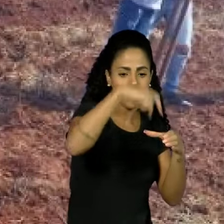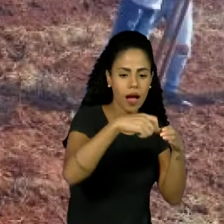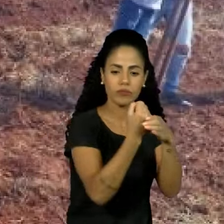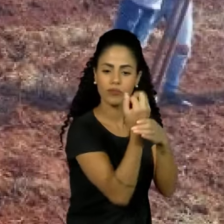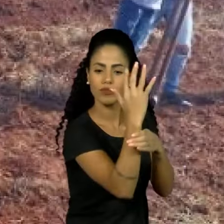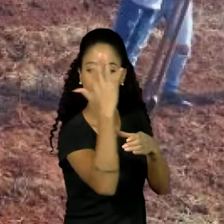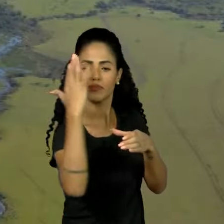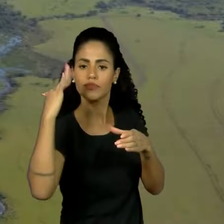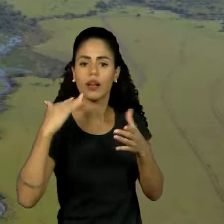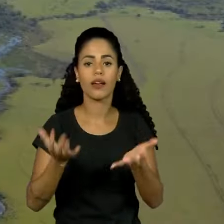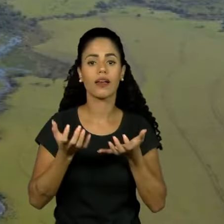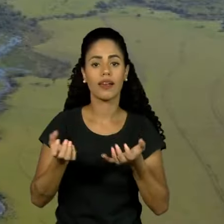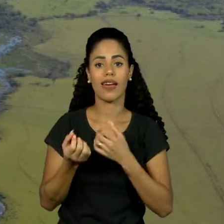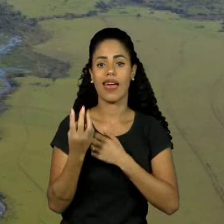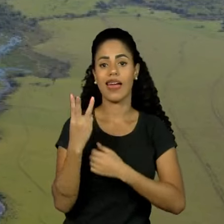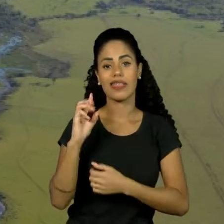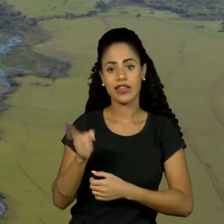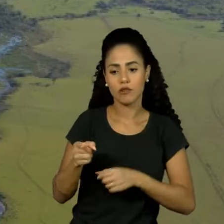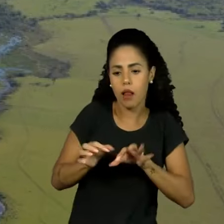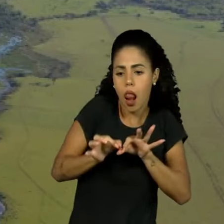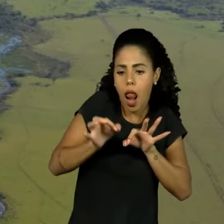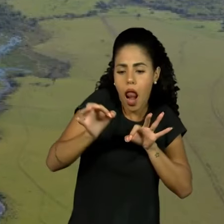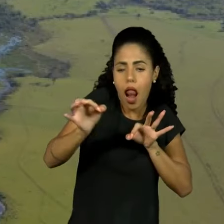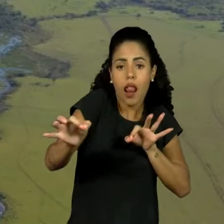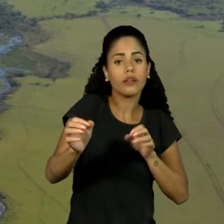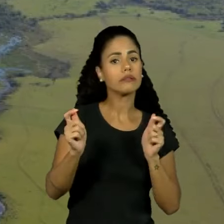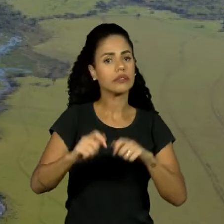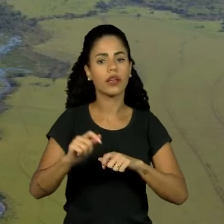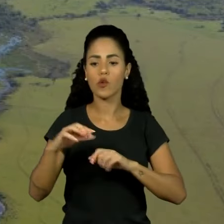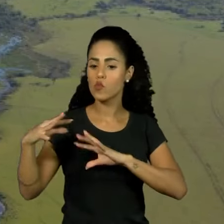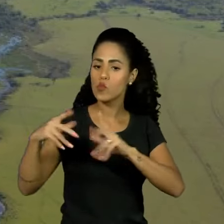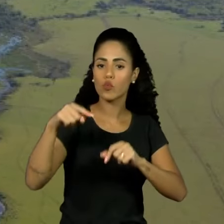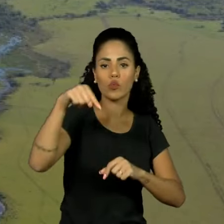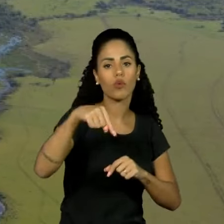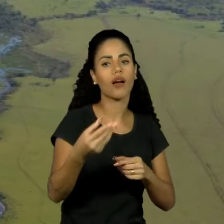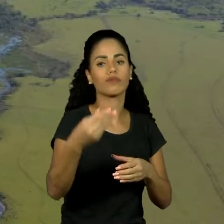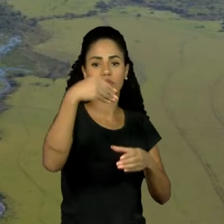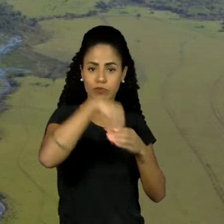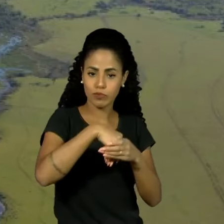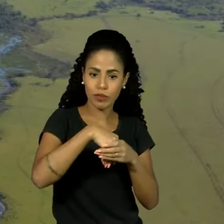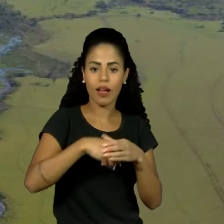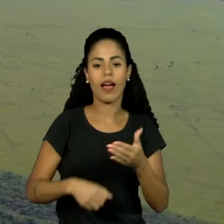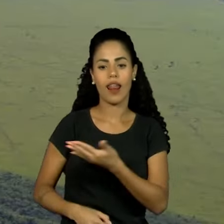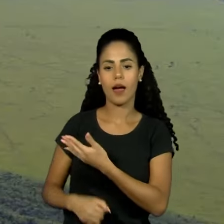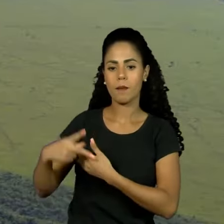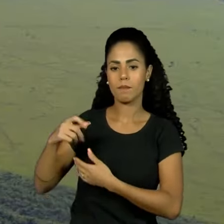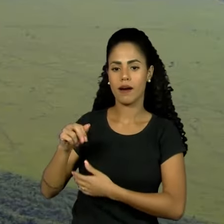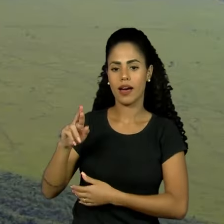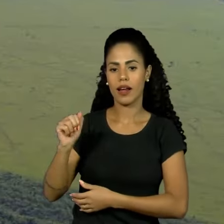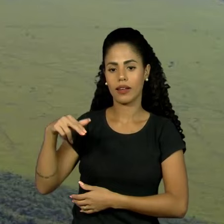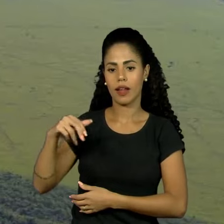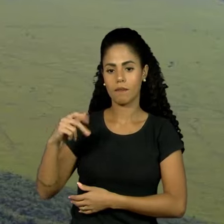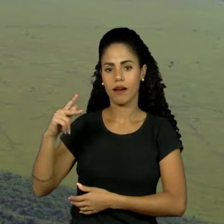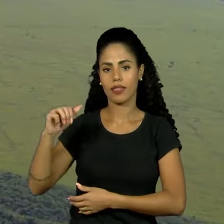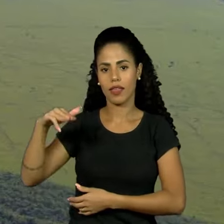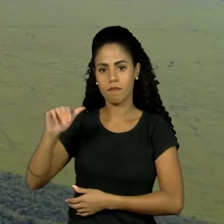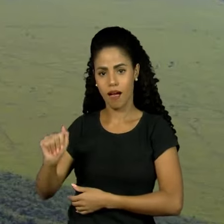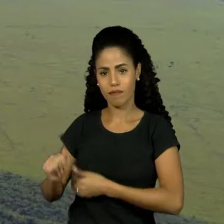o equivalente a 3.000 campos de futebol, tudo na região do Pontal do Paranapanema, no extremo